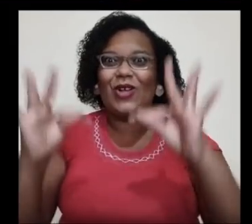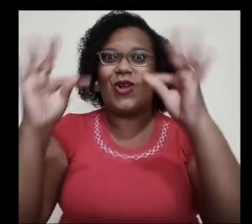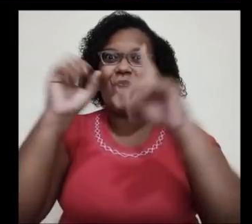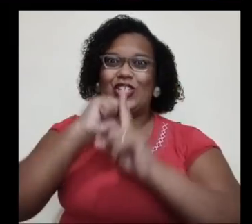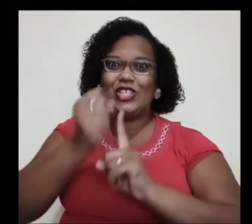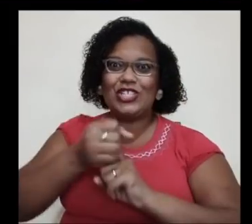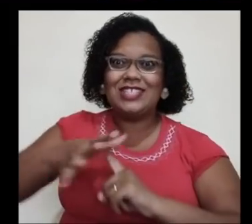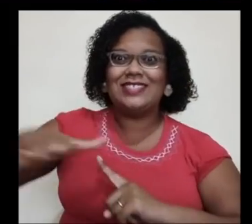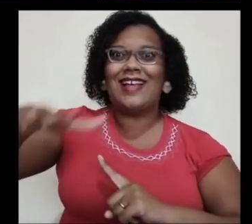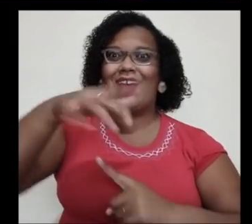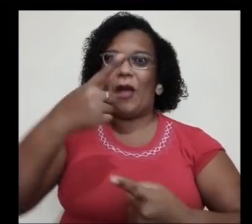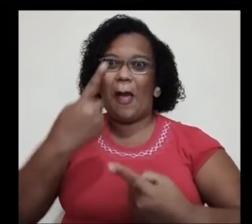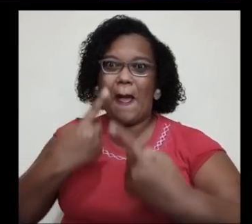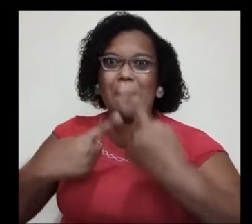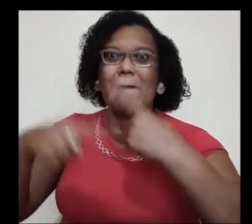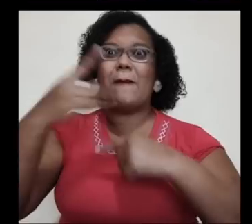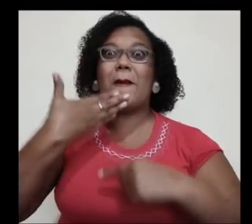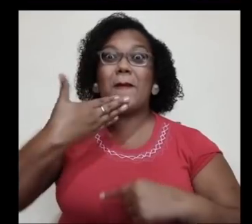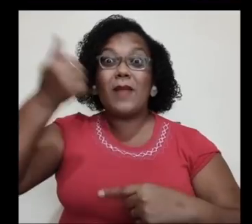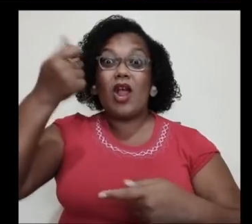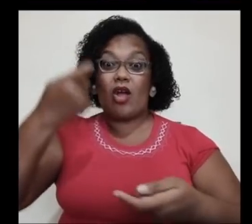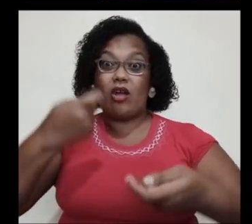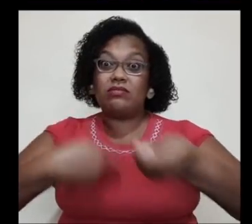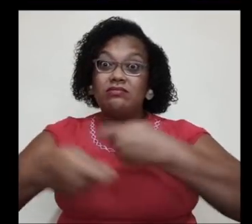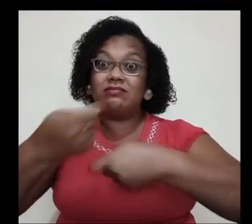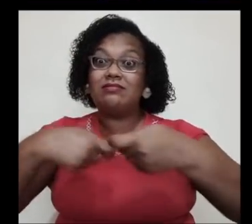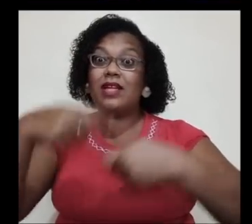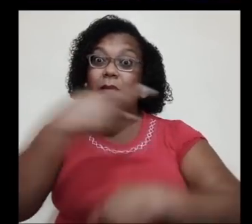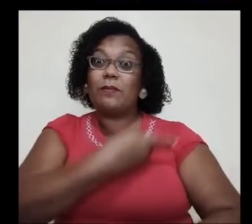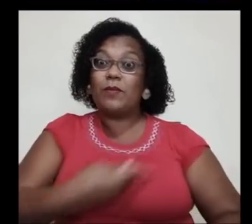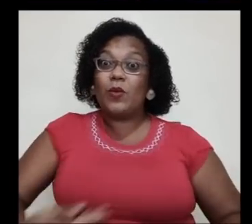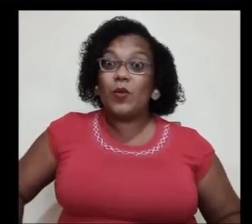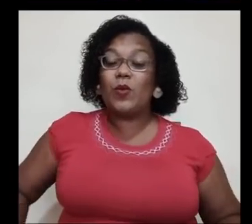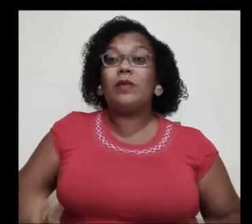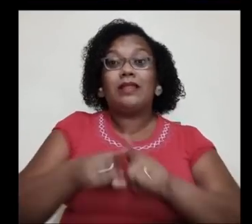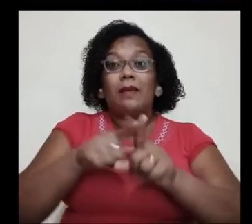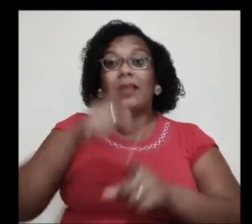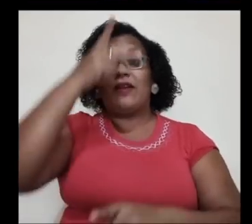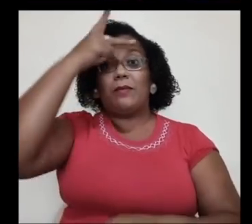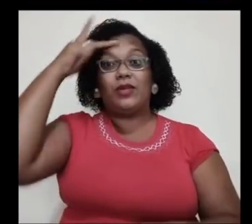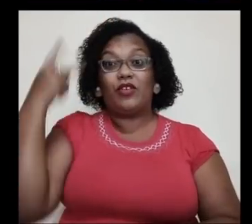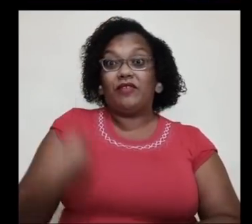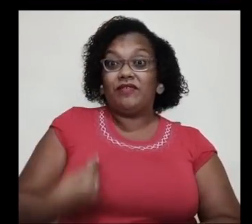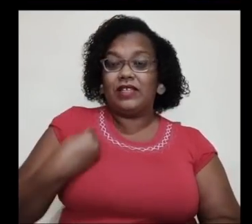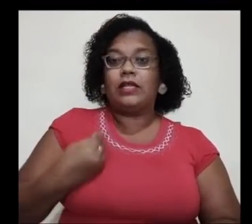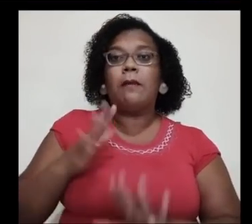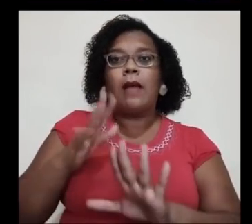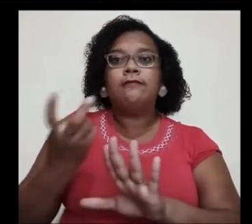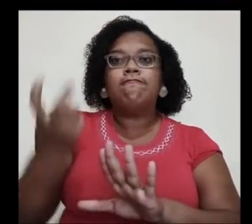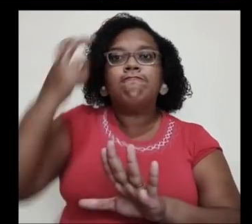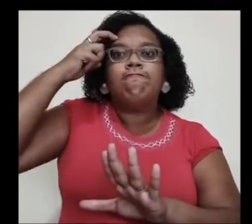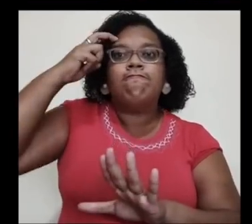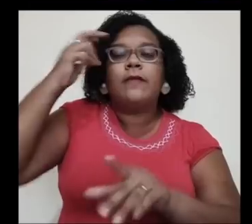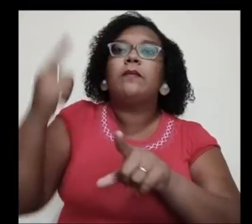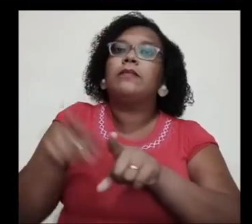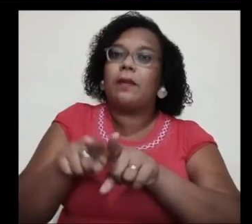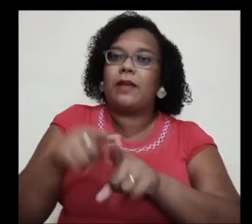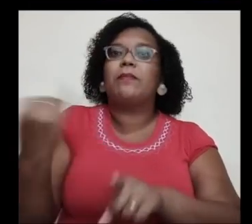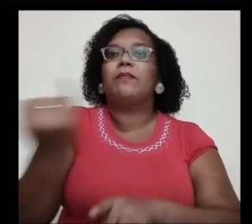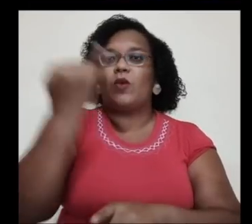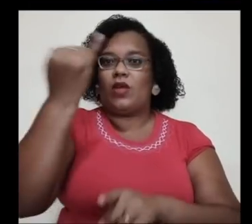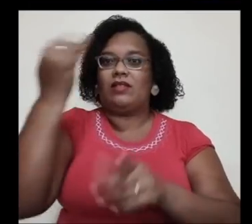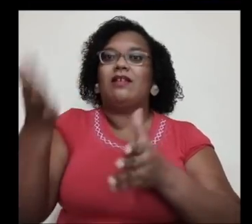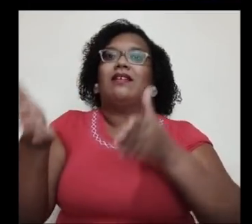ela também é um fator cultural muito importante no mundo contemporâneo. É fundamental que as pessoas, todos os jovens e crianças, tenham a oportunidade de